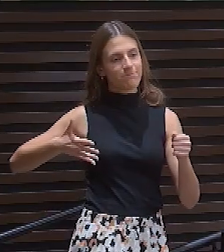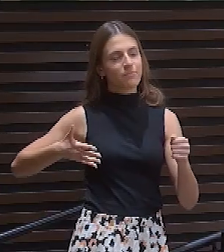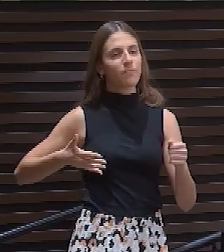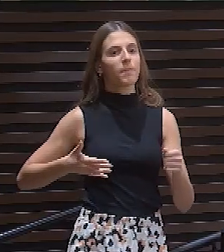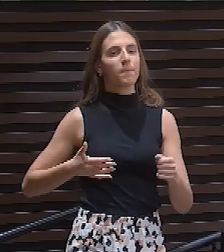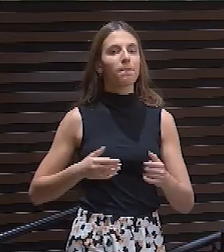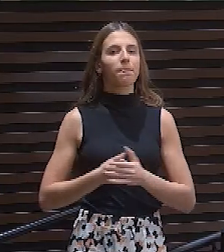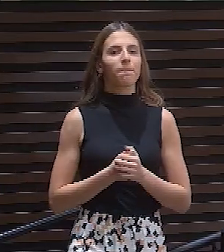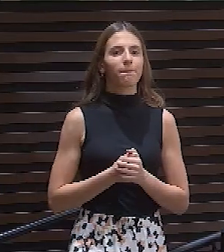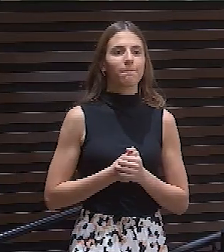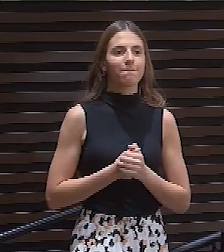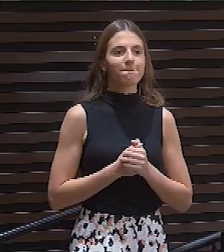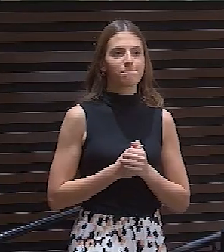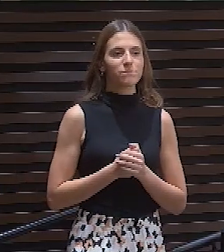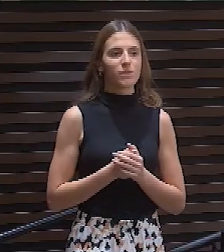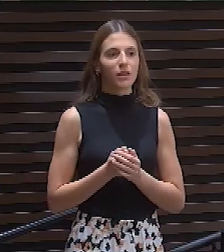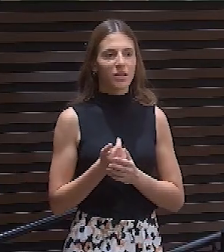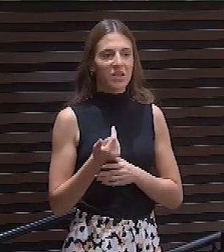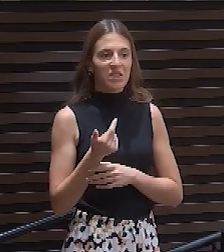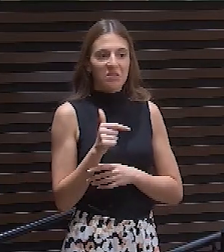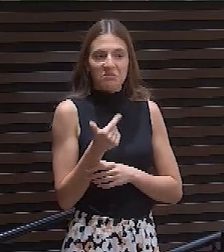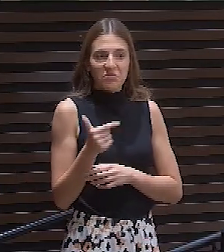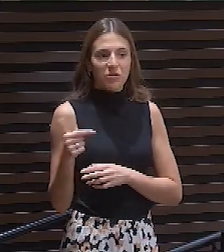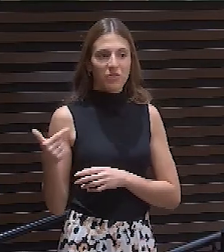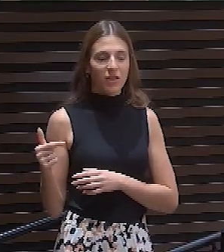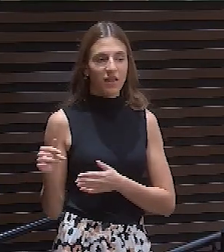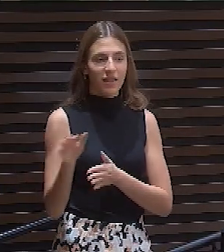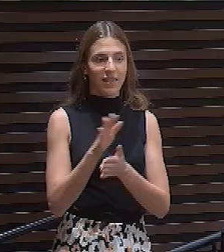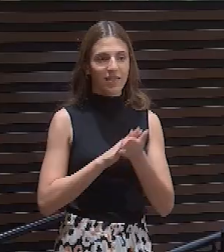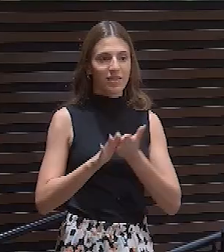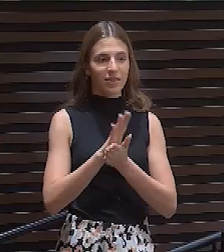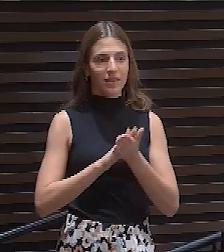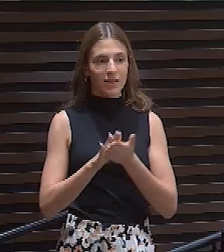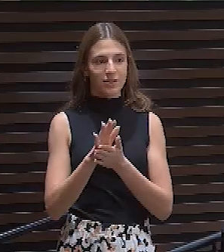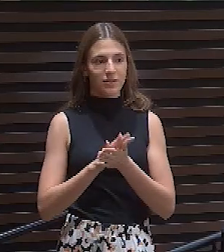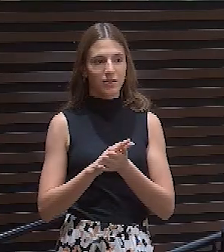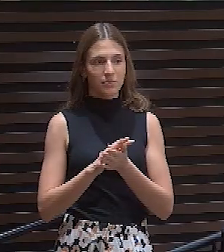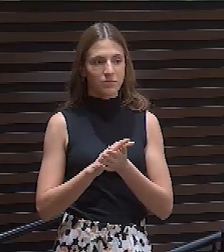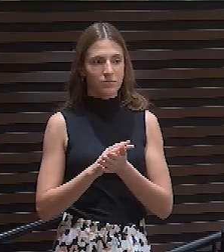tem nenhuma estratégia humana.